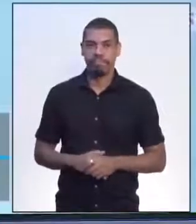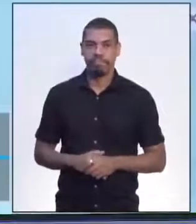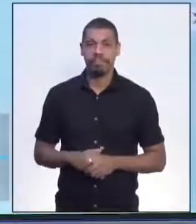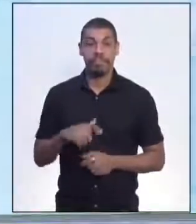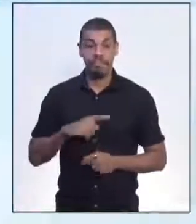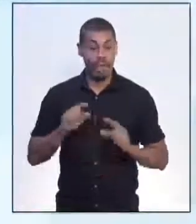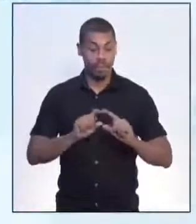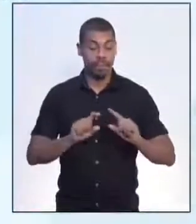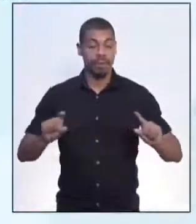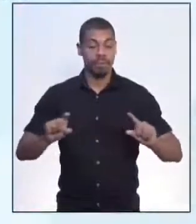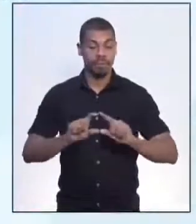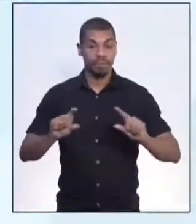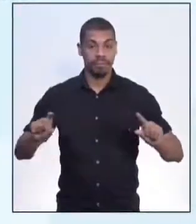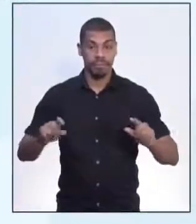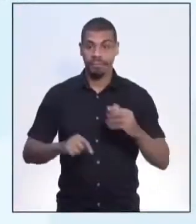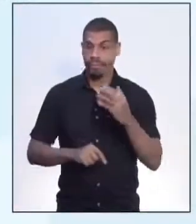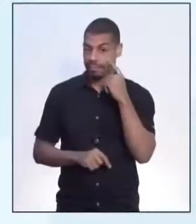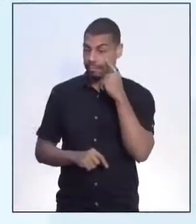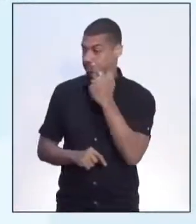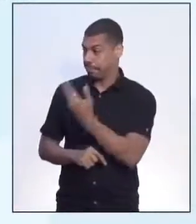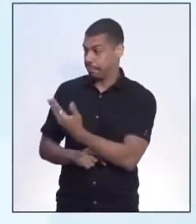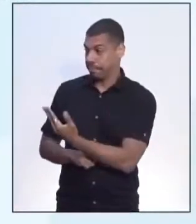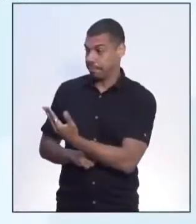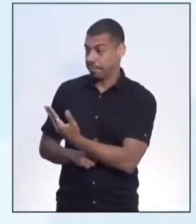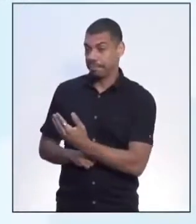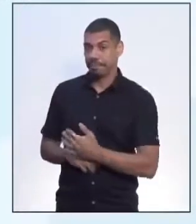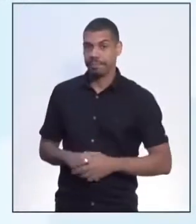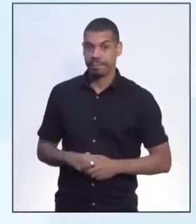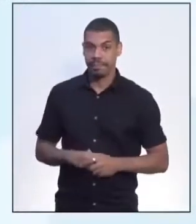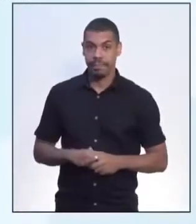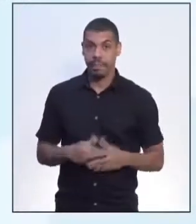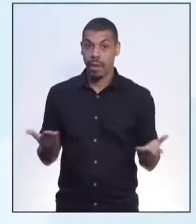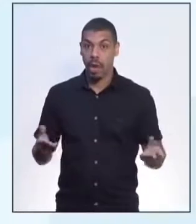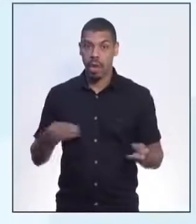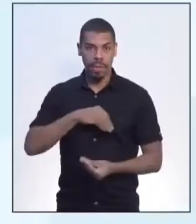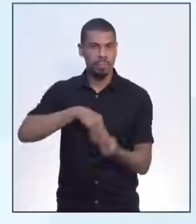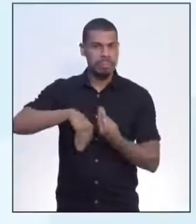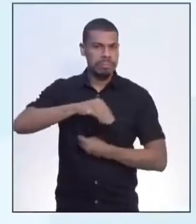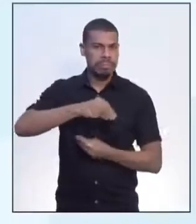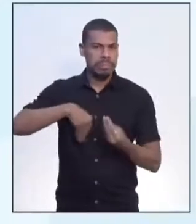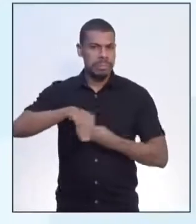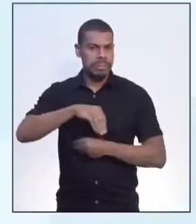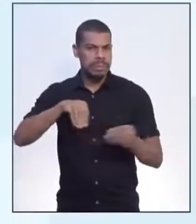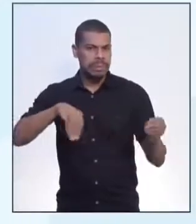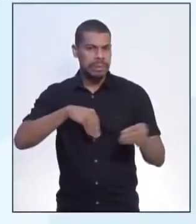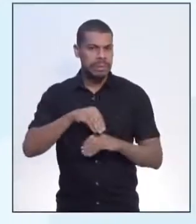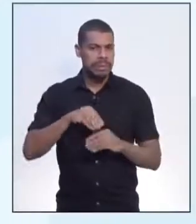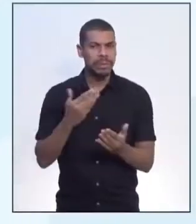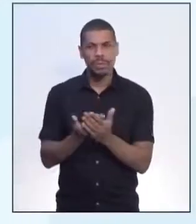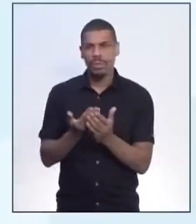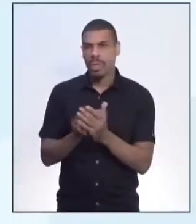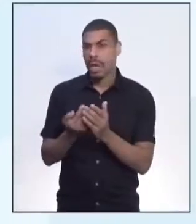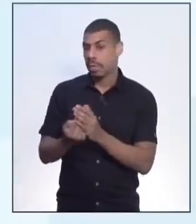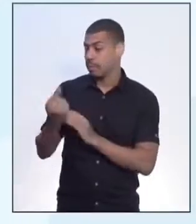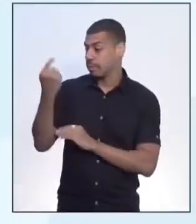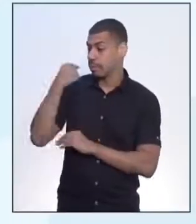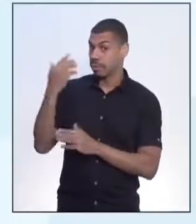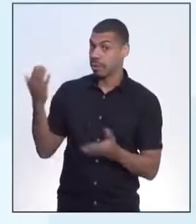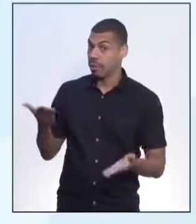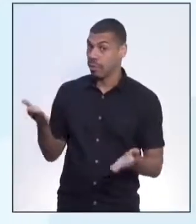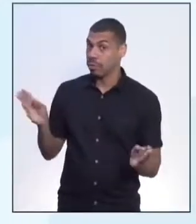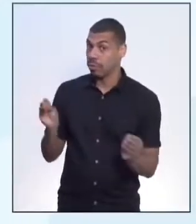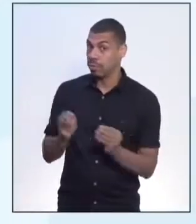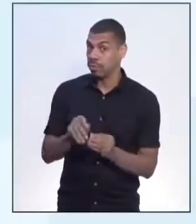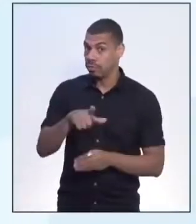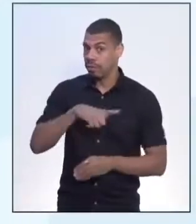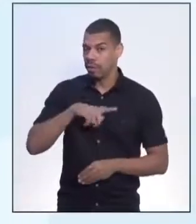uma frase, ali na tela para vocês. Eu misturei um pouquinho, né, da aula passada com a de hoje, que eu quero ver se